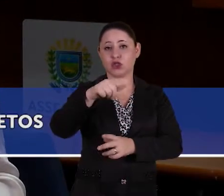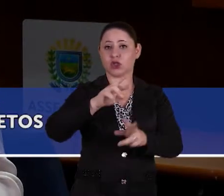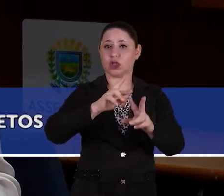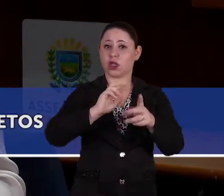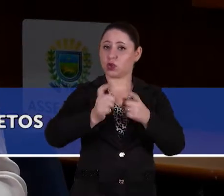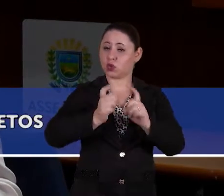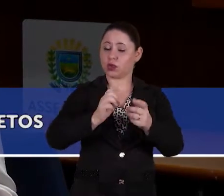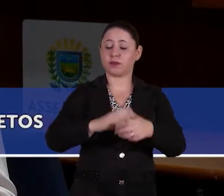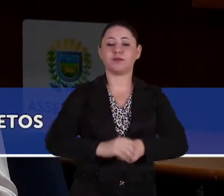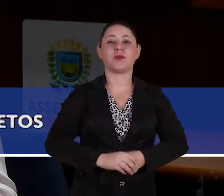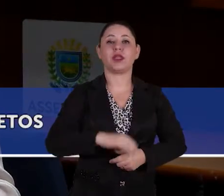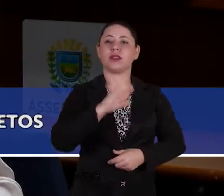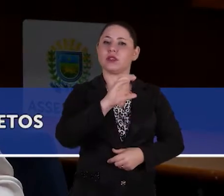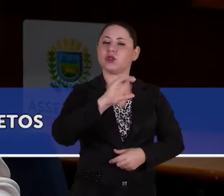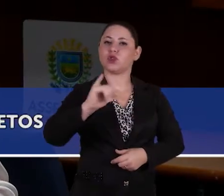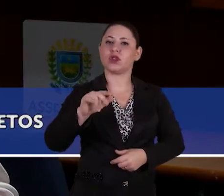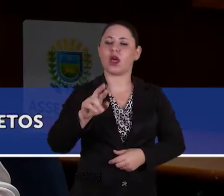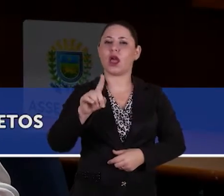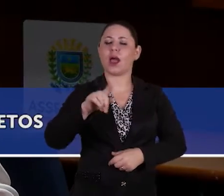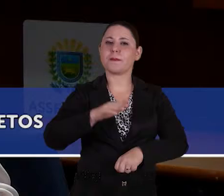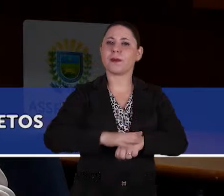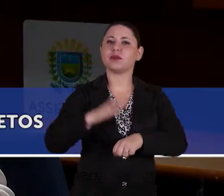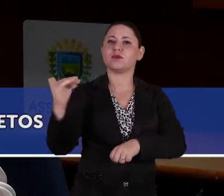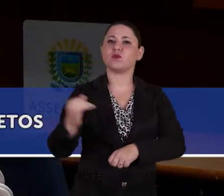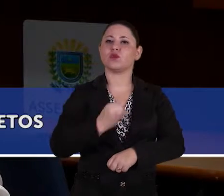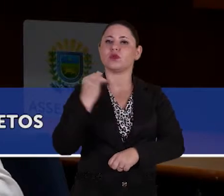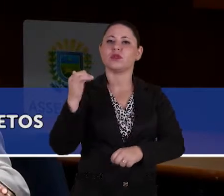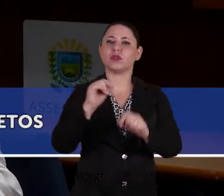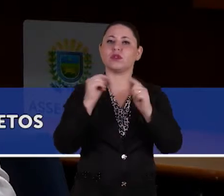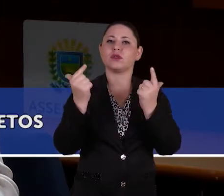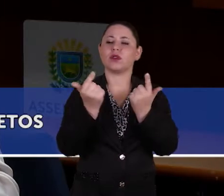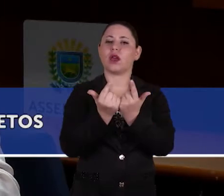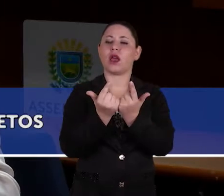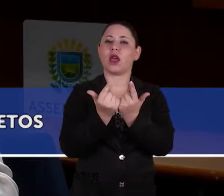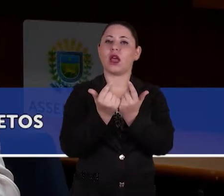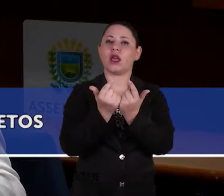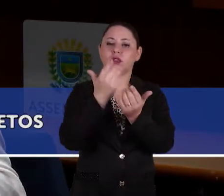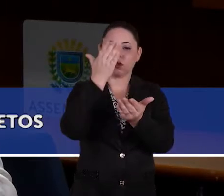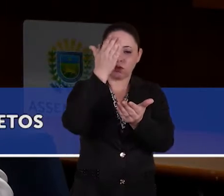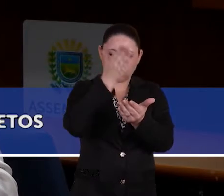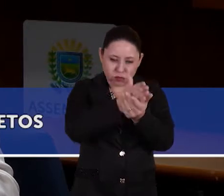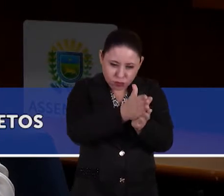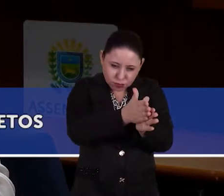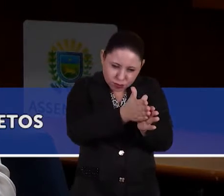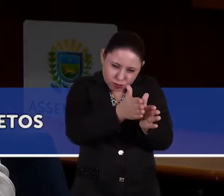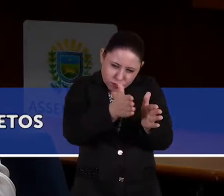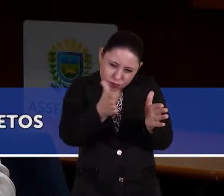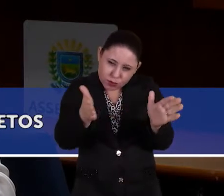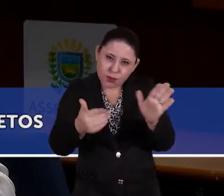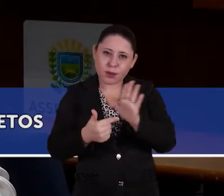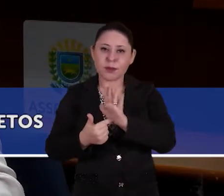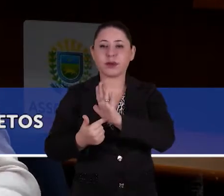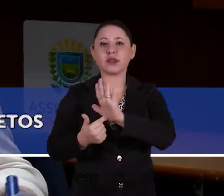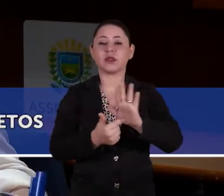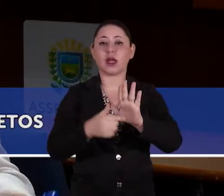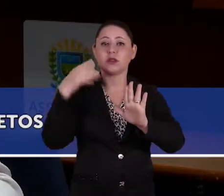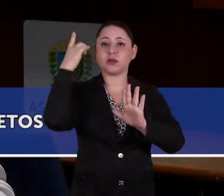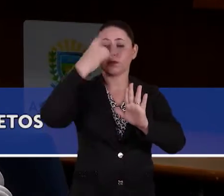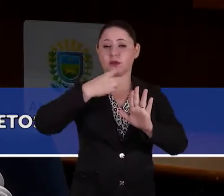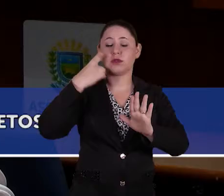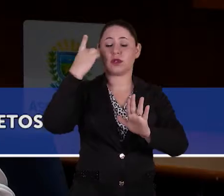A CCJR é a comissão mais importante da Casa de Leis. É por aqui que tramitam todos os projetos apresentados